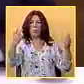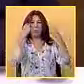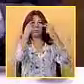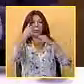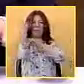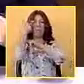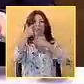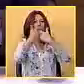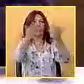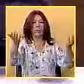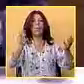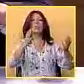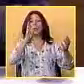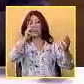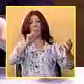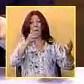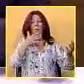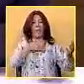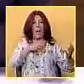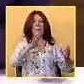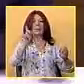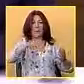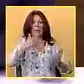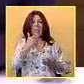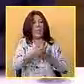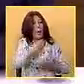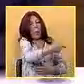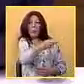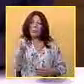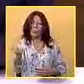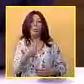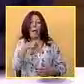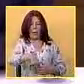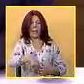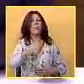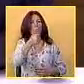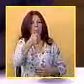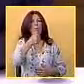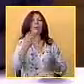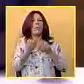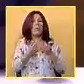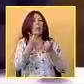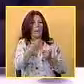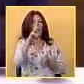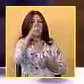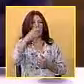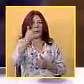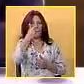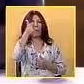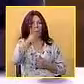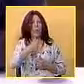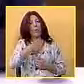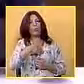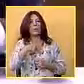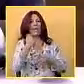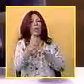dar, desde que também seja dada aos outros. Aqui estamos bem. Estamos bem tratados. Portanto, esperemos que isto